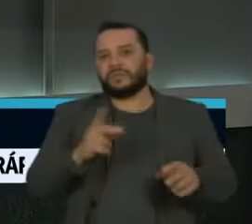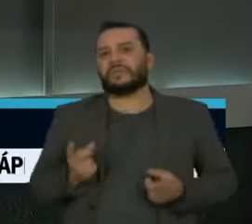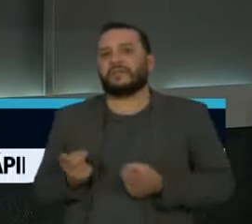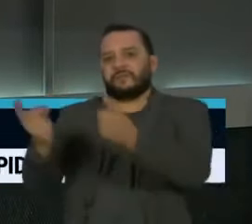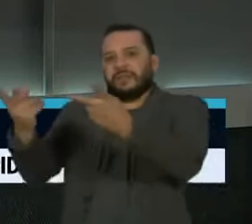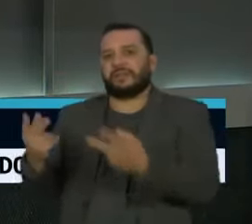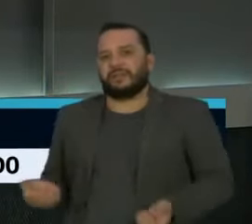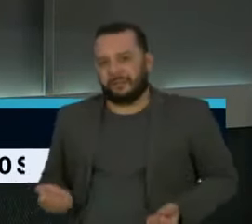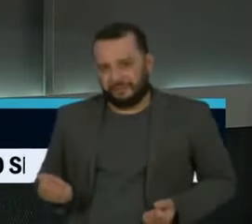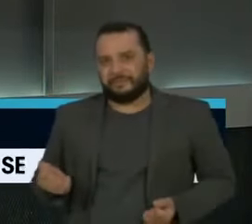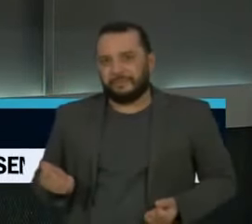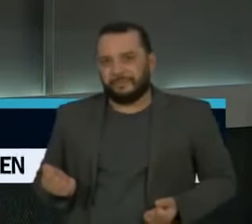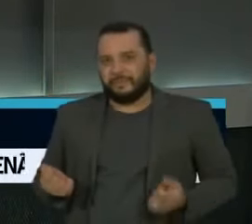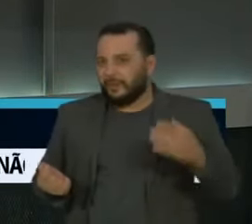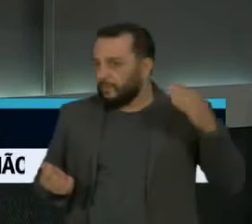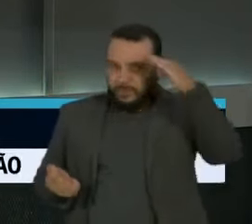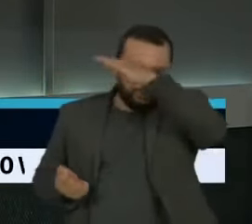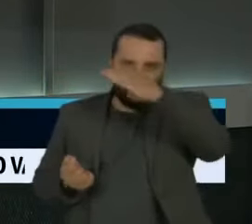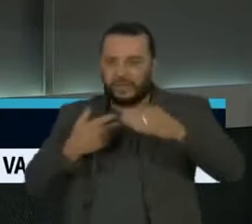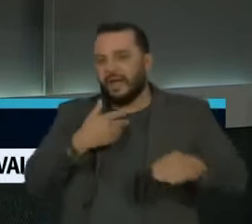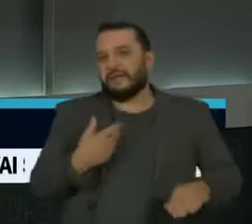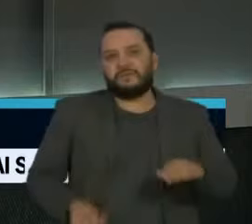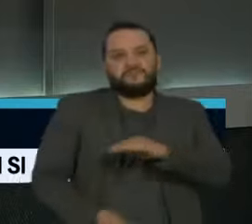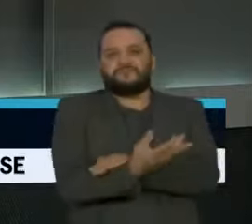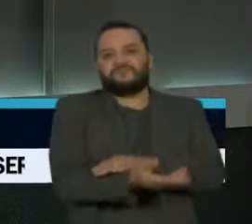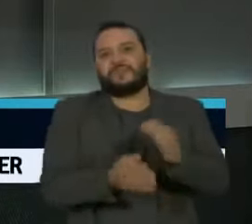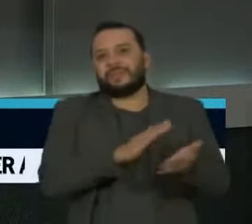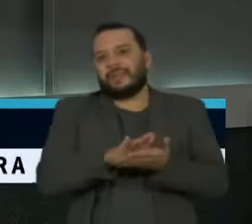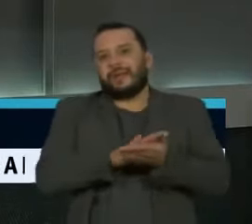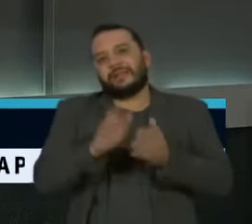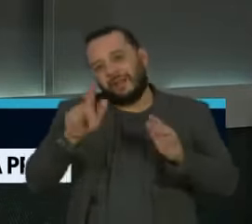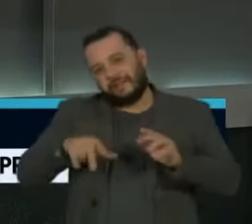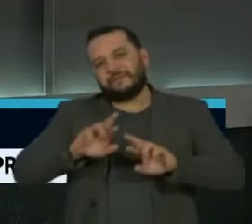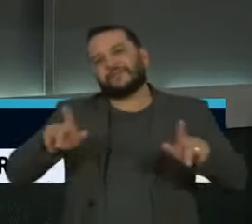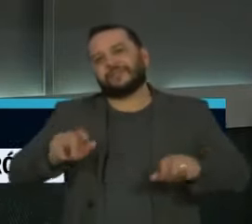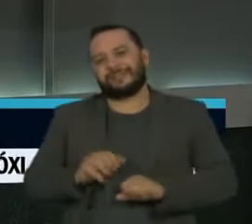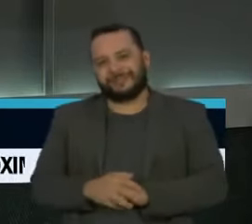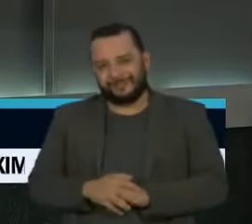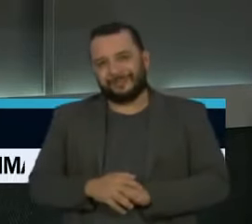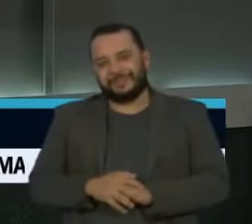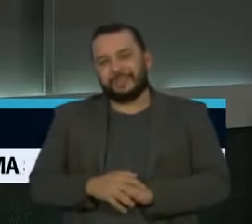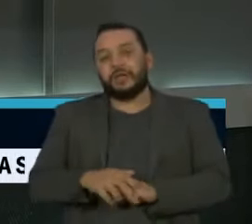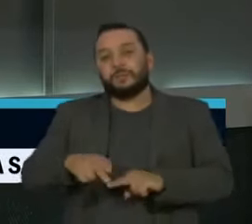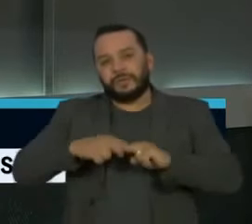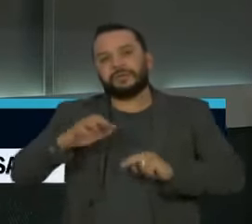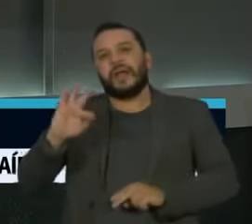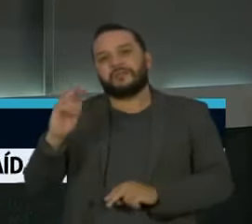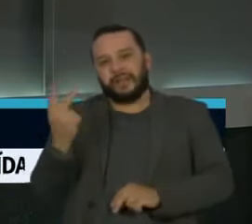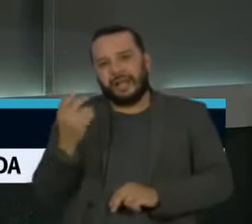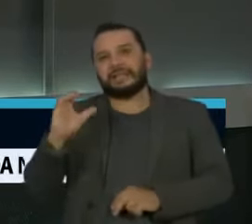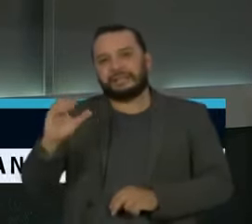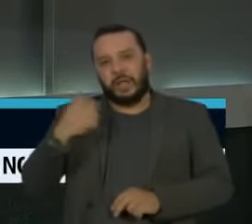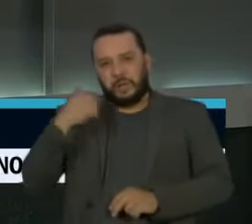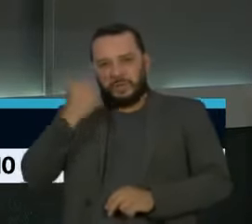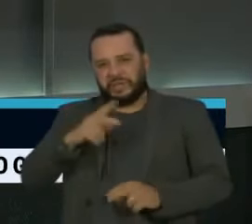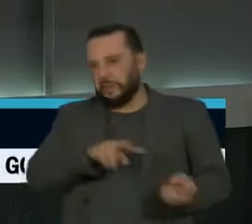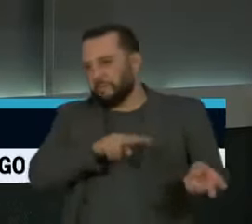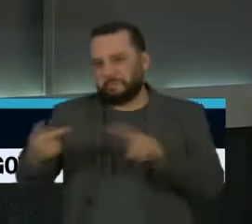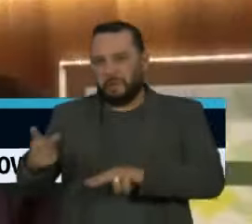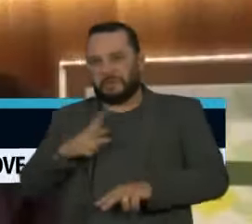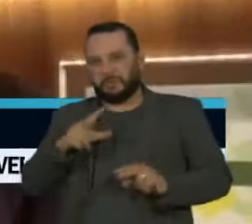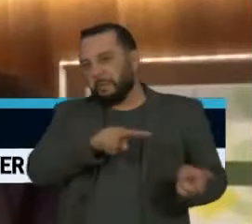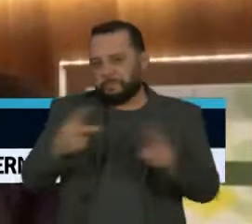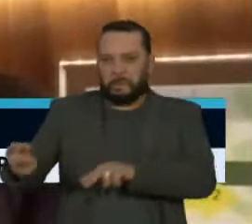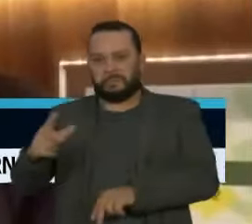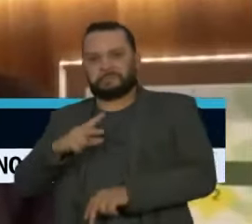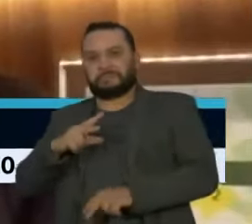O governo Jair Bolsonaro não comprou o Congresso. Aí é a diferença. Talvez por isso que Fernando Henrique privatizou mais do que